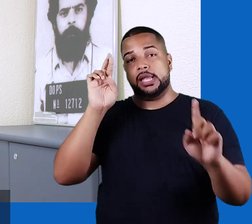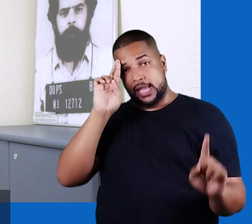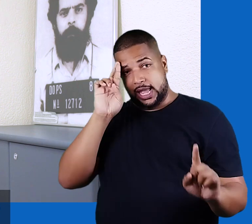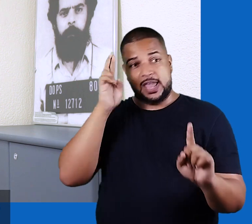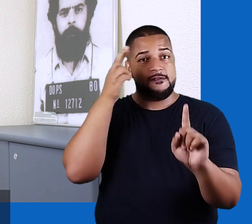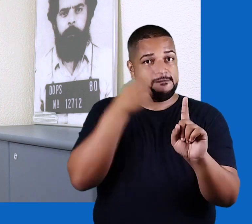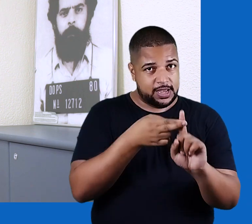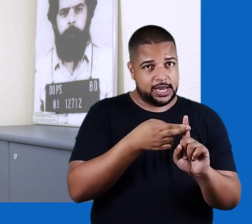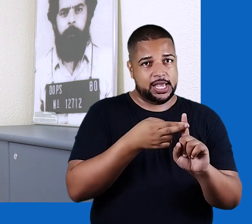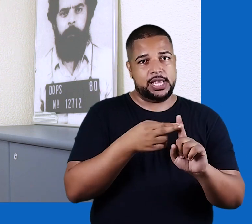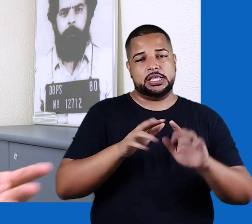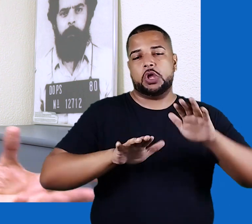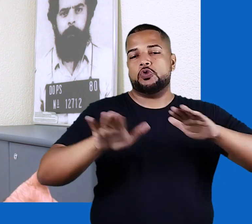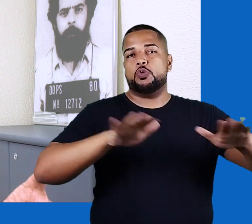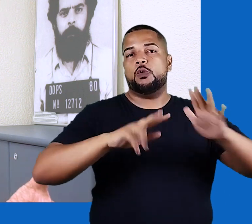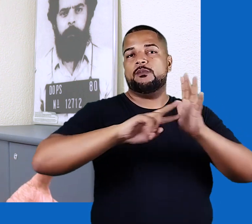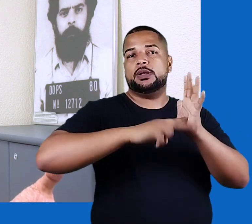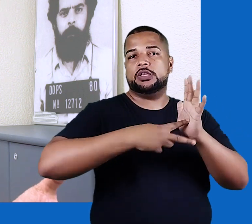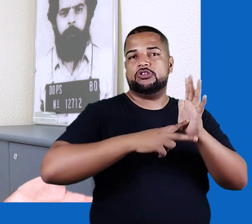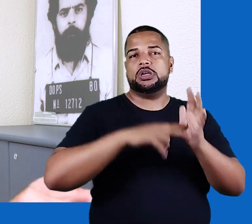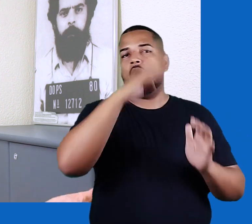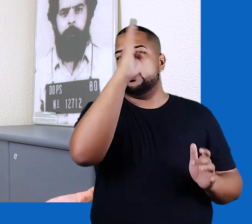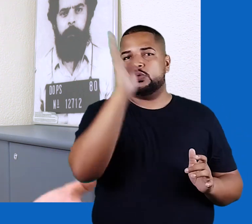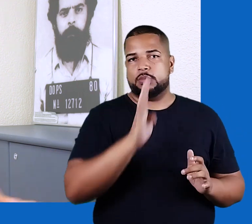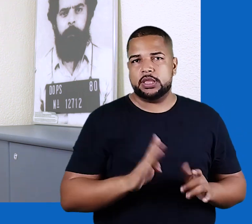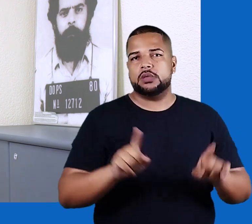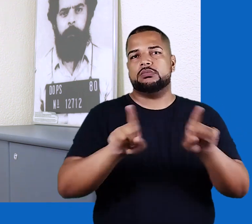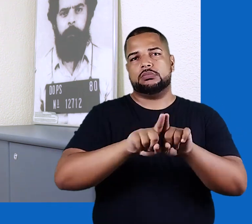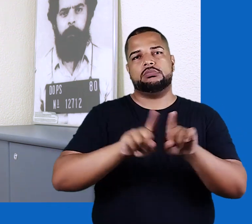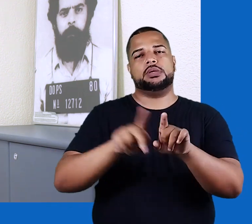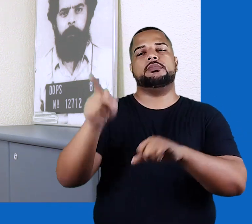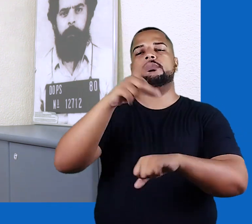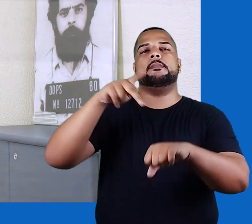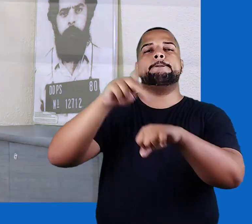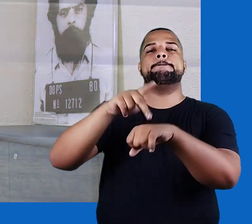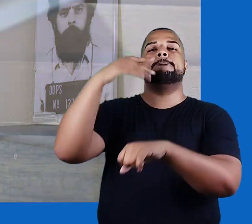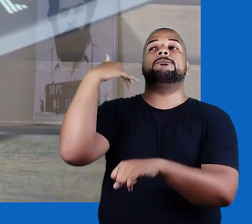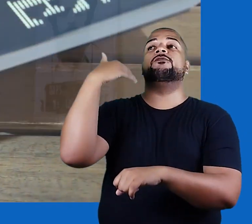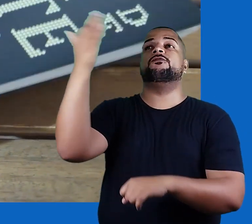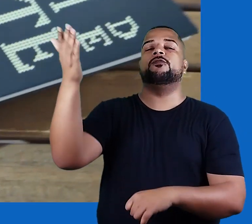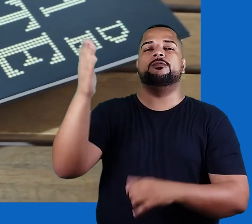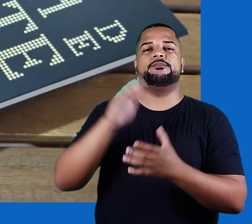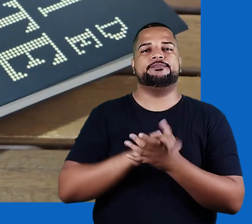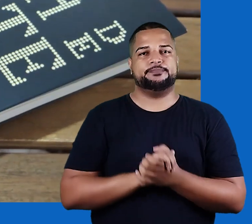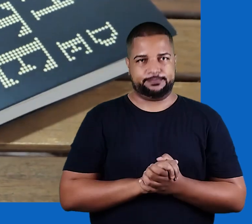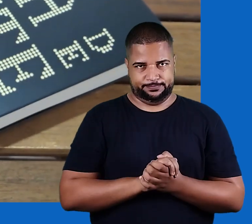é no movimento sindical nacional e internacional.